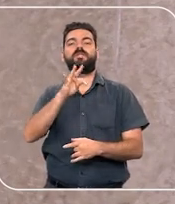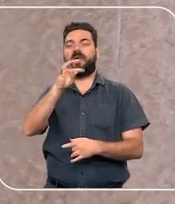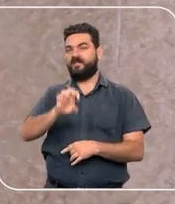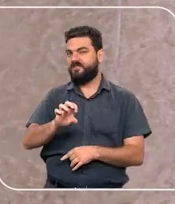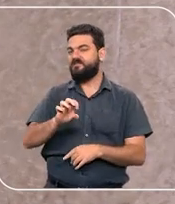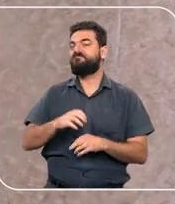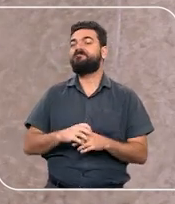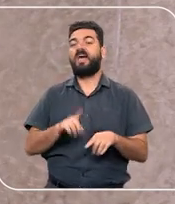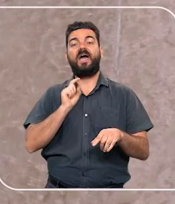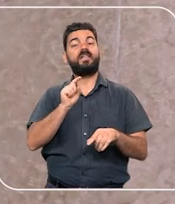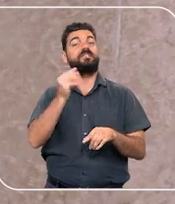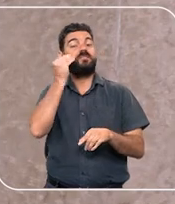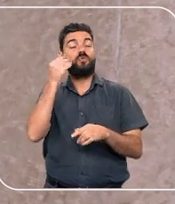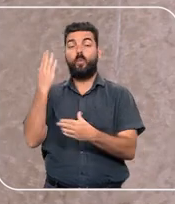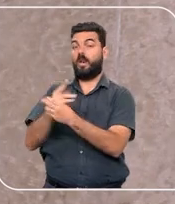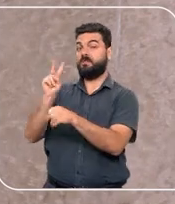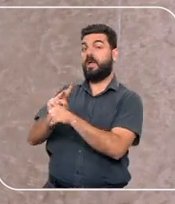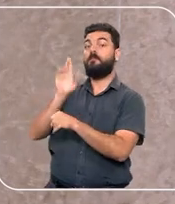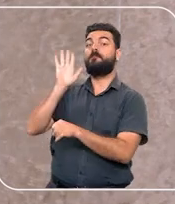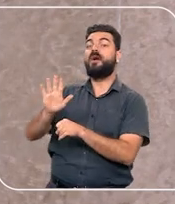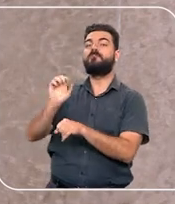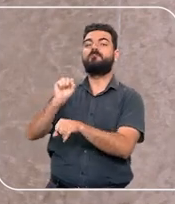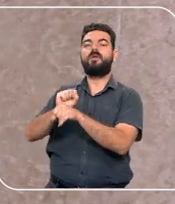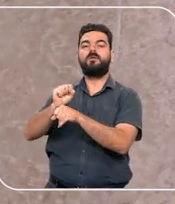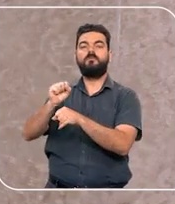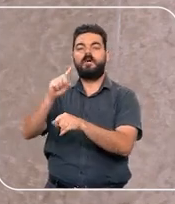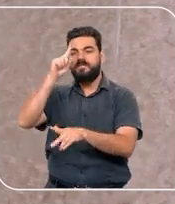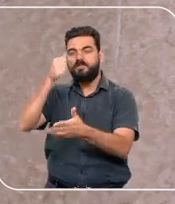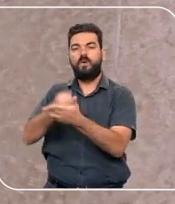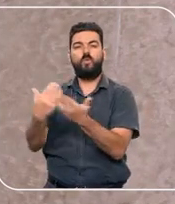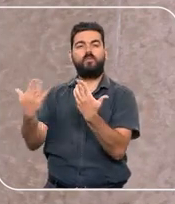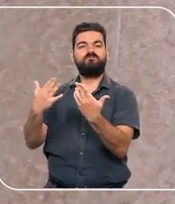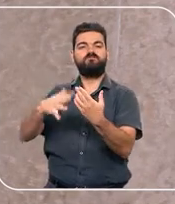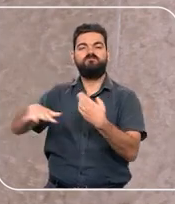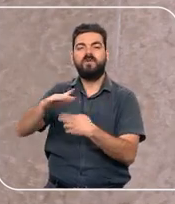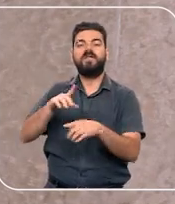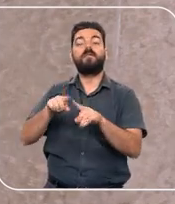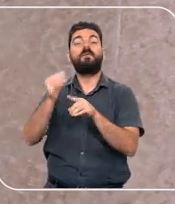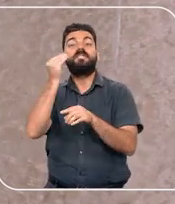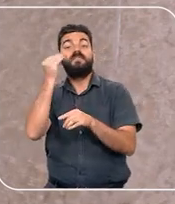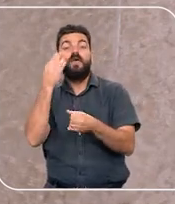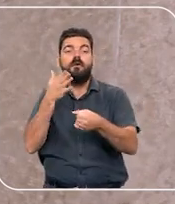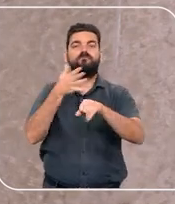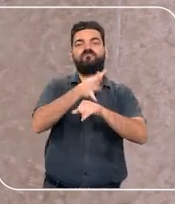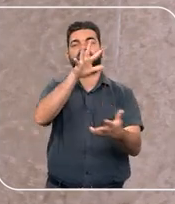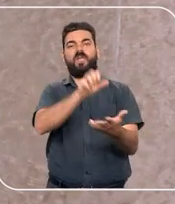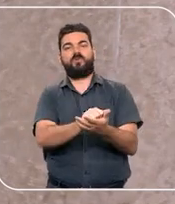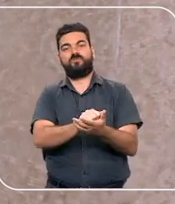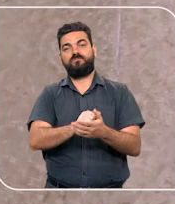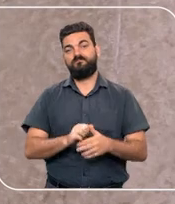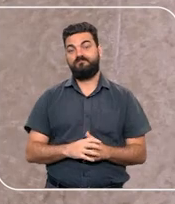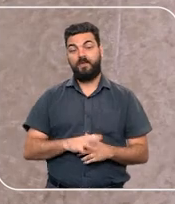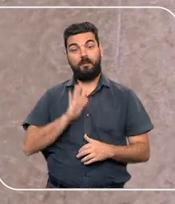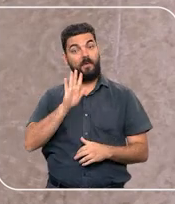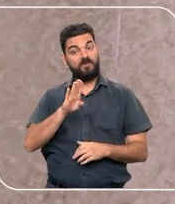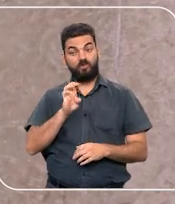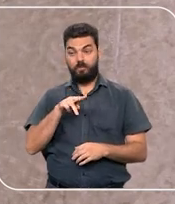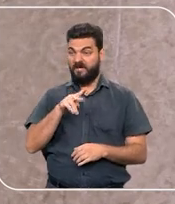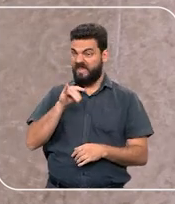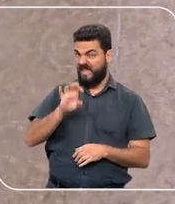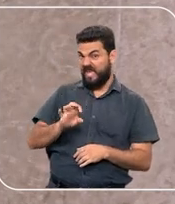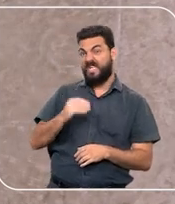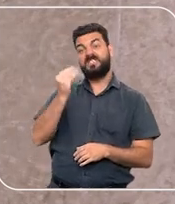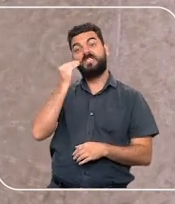improbidade administrativa conseguiu uma liminar que suspendia os efeitos dessa condenação e viabilizava a candidatura dele